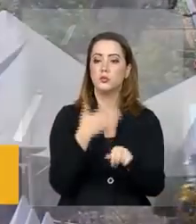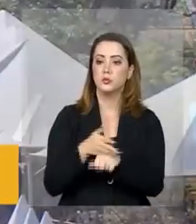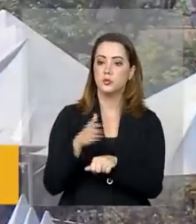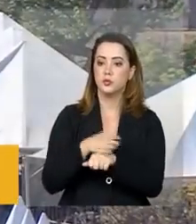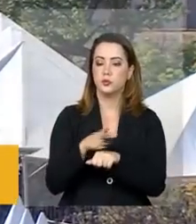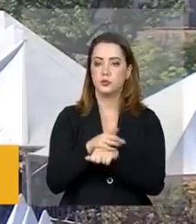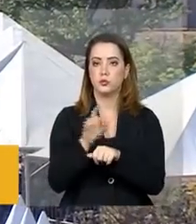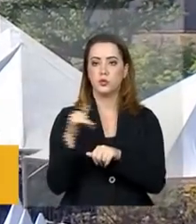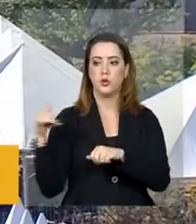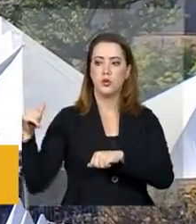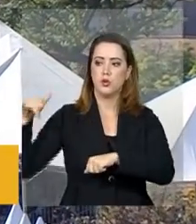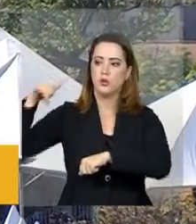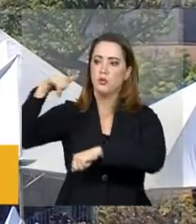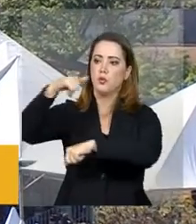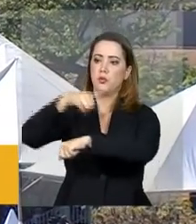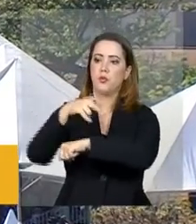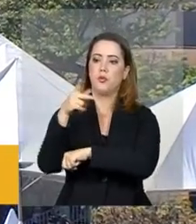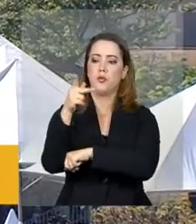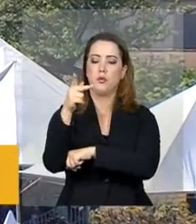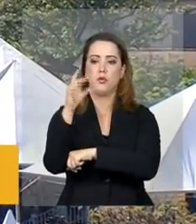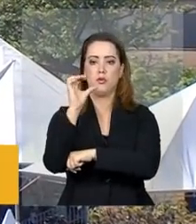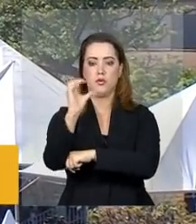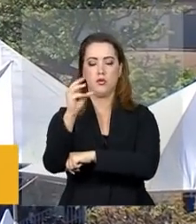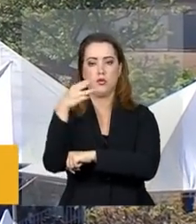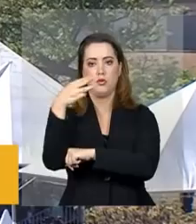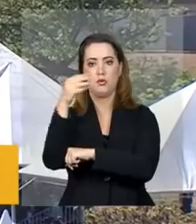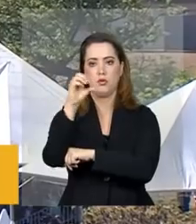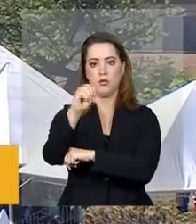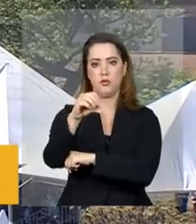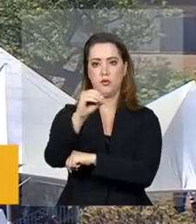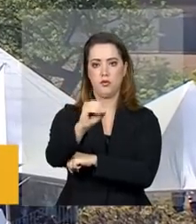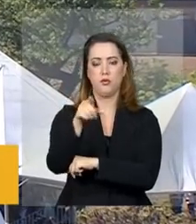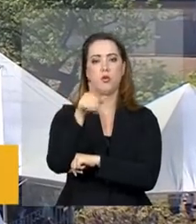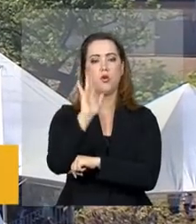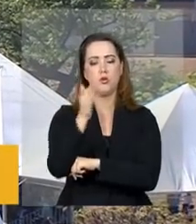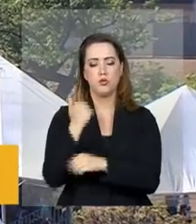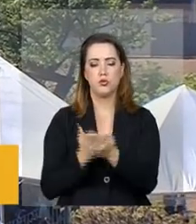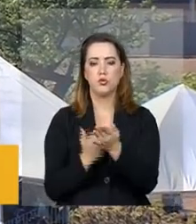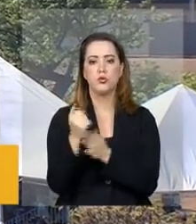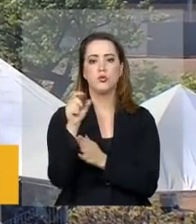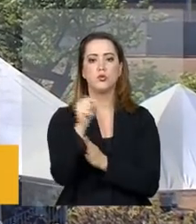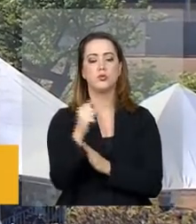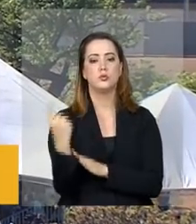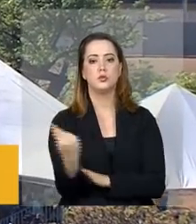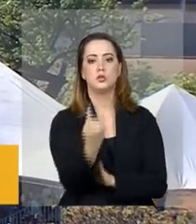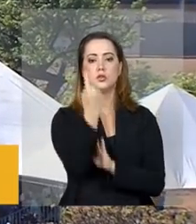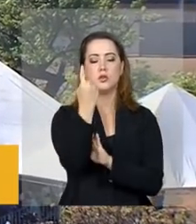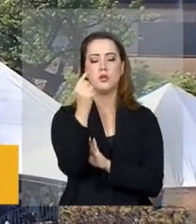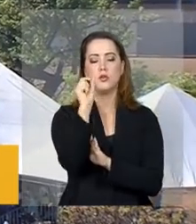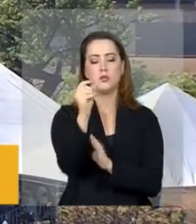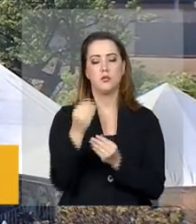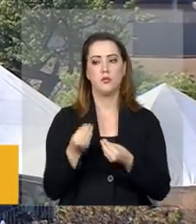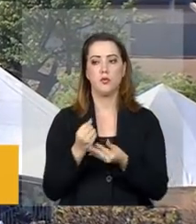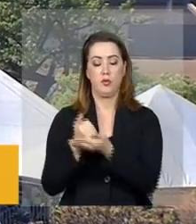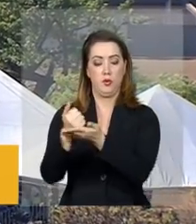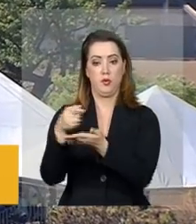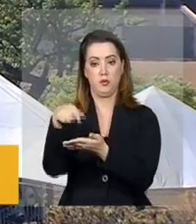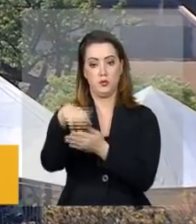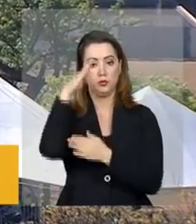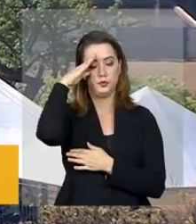em voo do KC-390 está em fase de execução com a primeira entrega para a Força Aérea